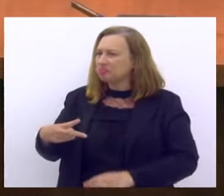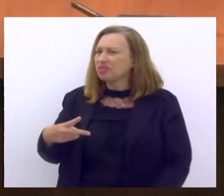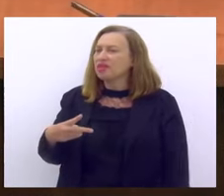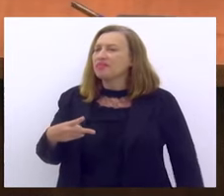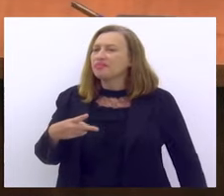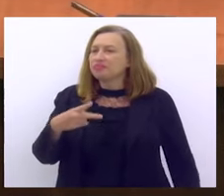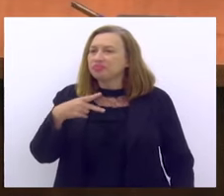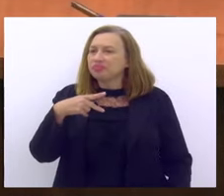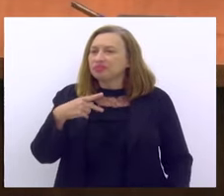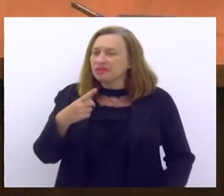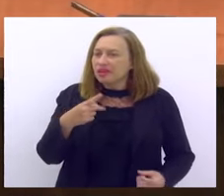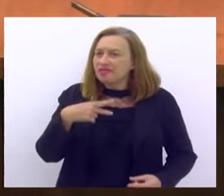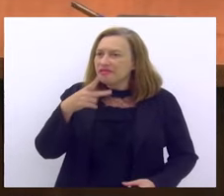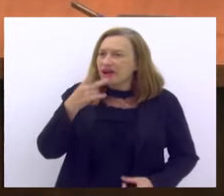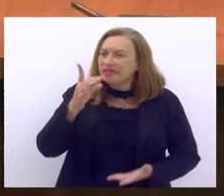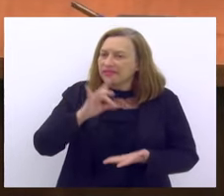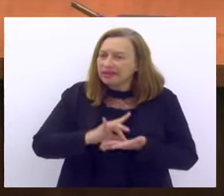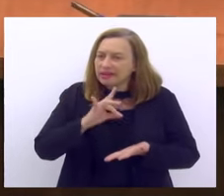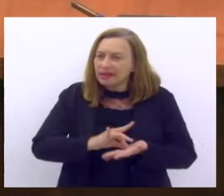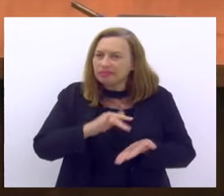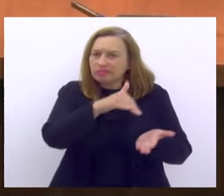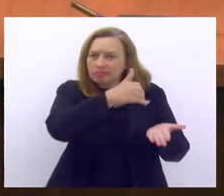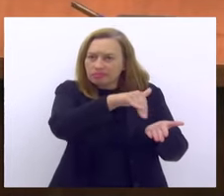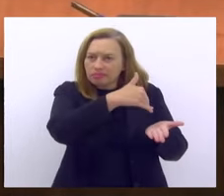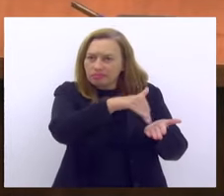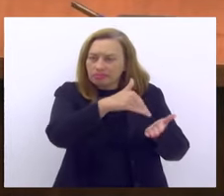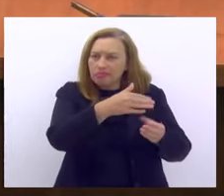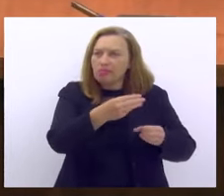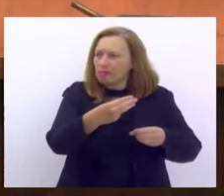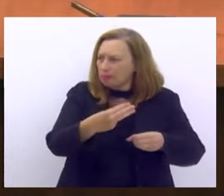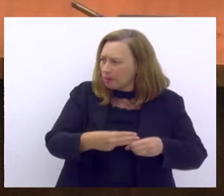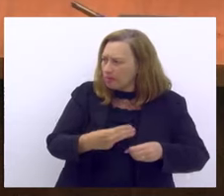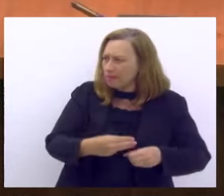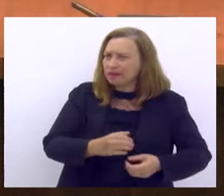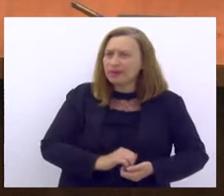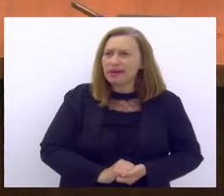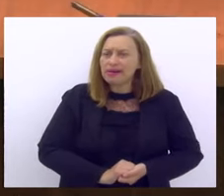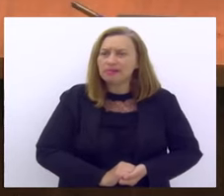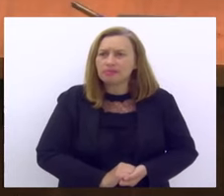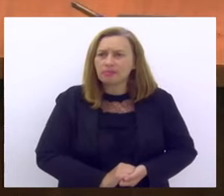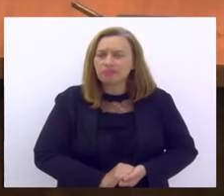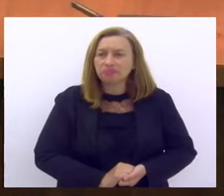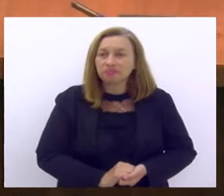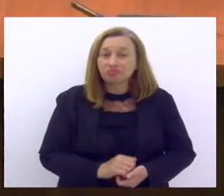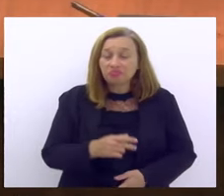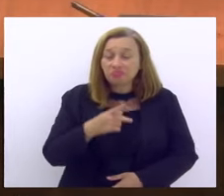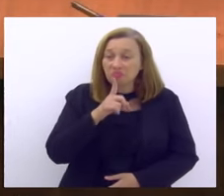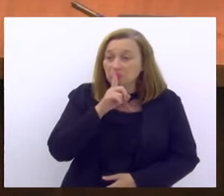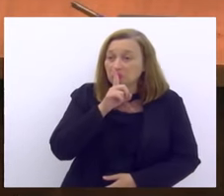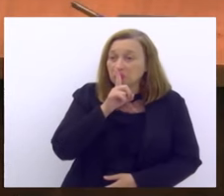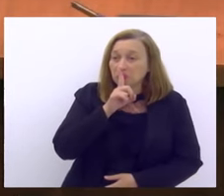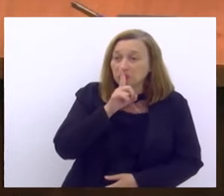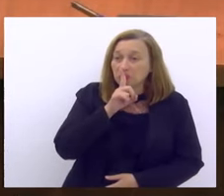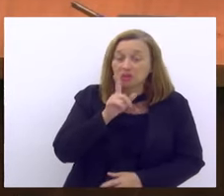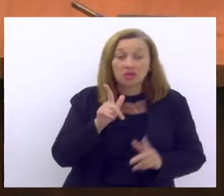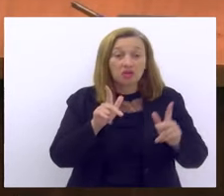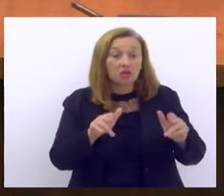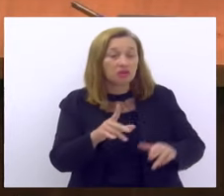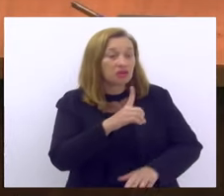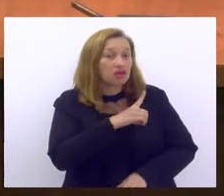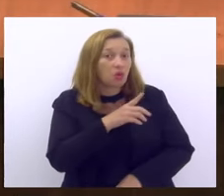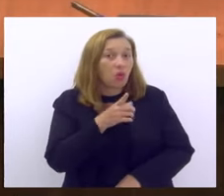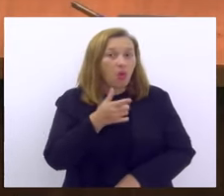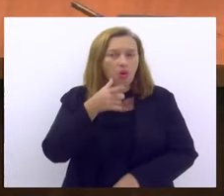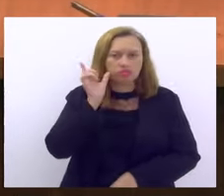que afronta a Guarda Municipal, se comportou como um gatinho sem dente, igualzinho fez na delegacia